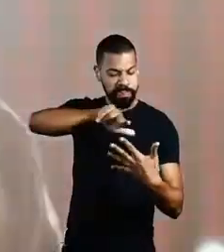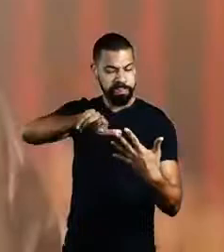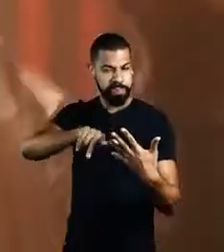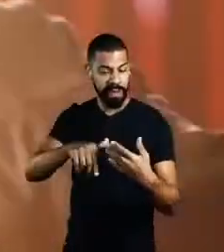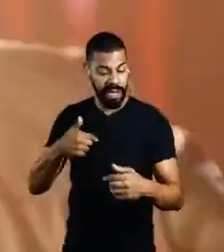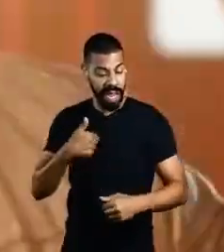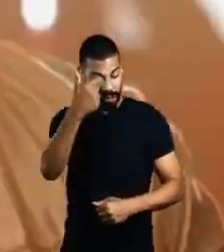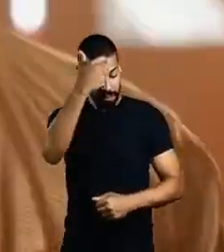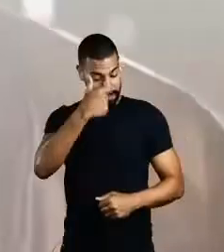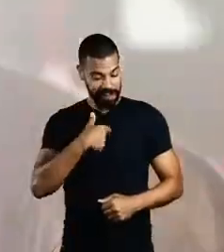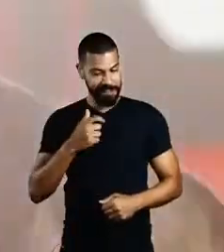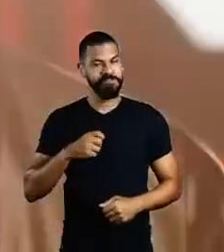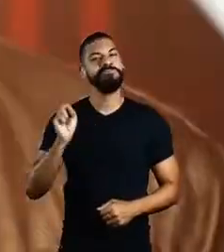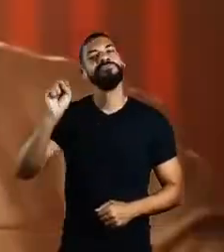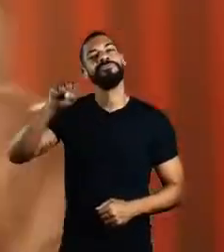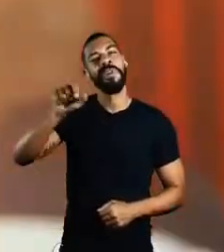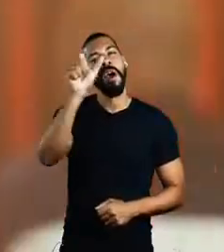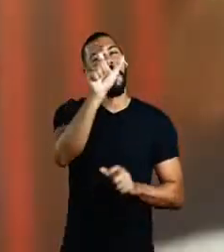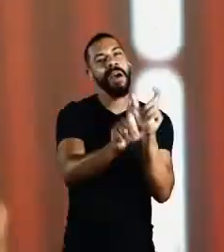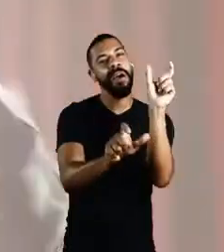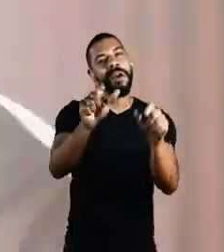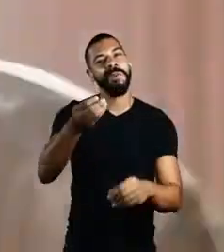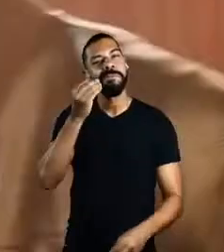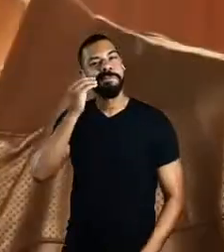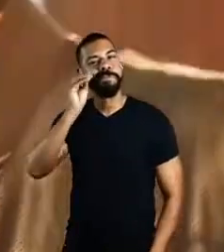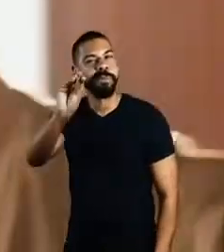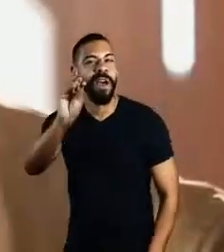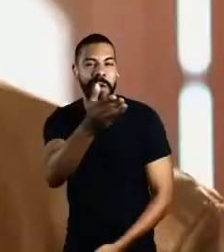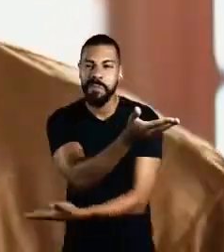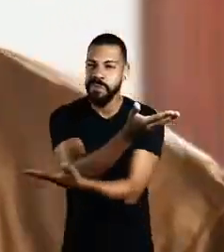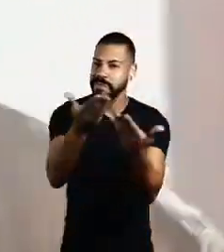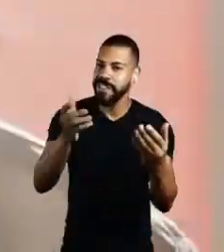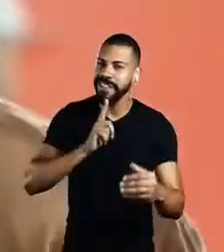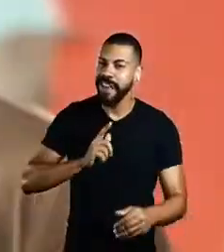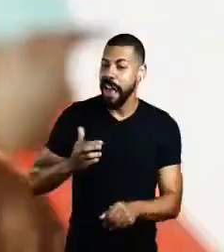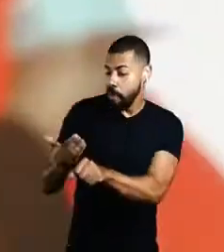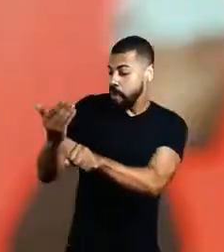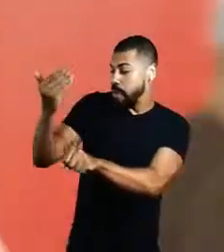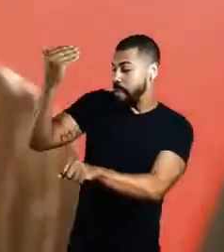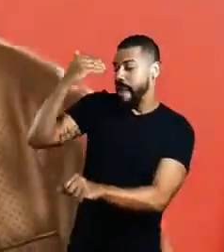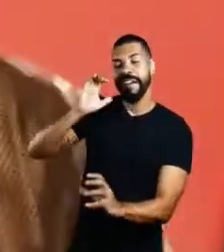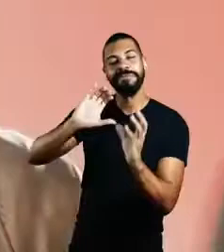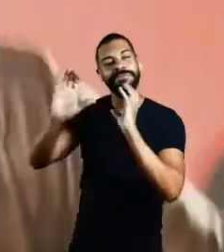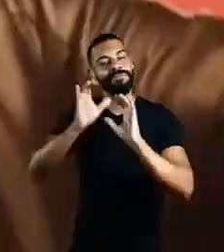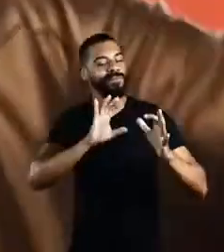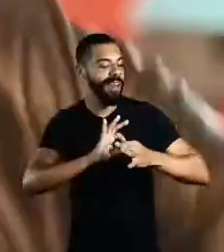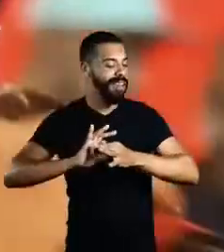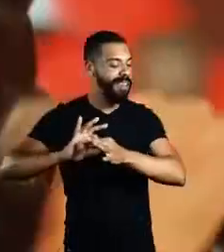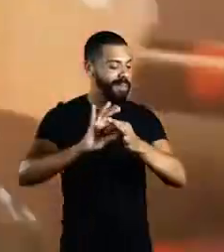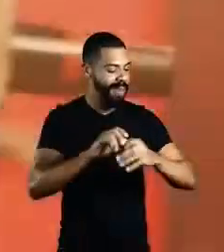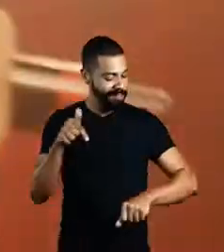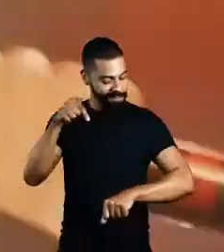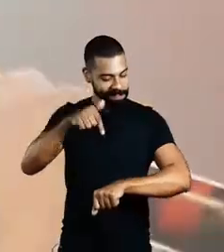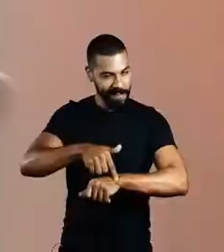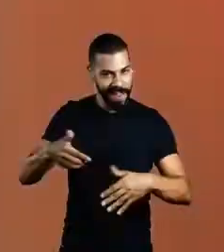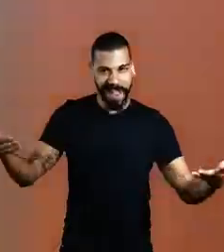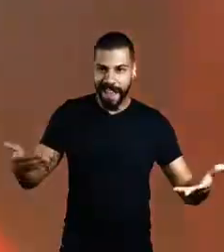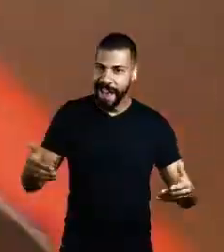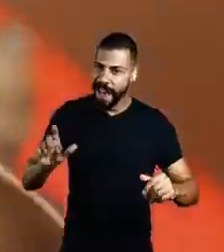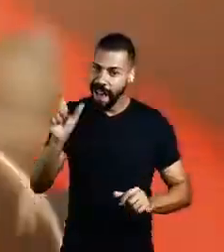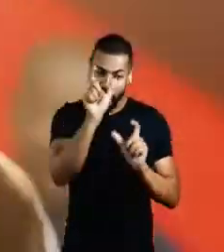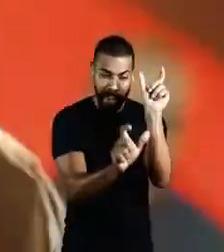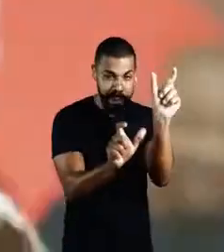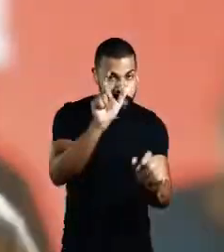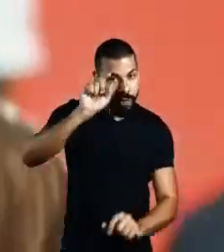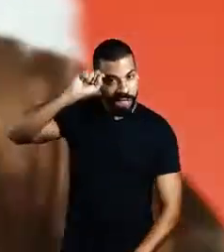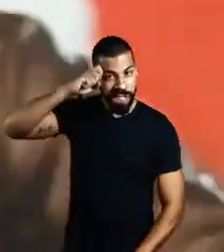função. É isso mesmo, rapaz, um beijo no coração. Pois o tempo de cantar, a liberdade chegou. Viva, tô pelos pretos, não